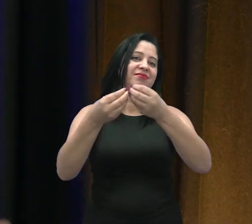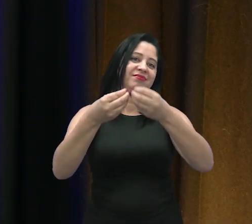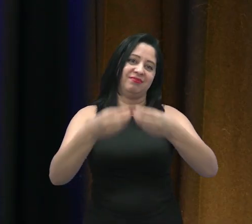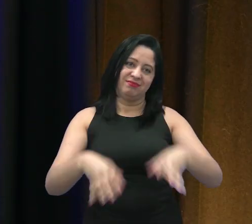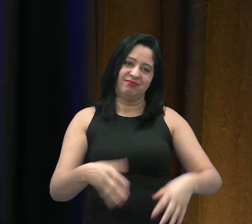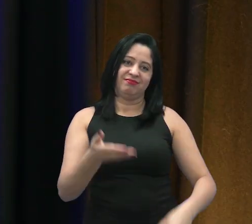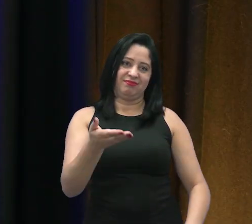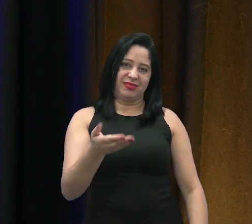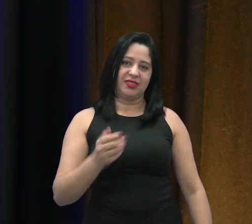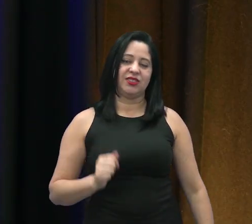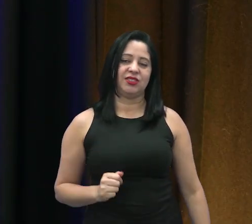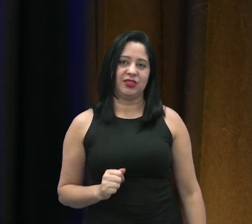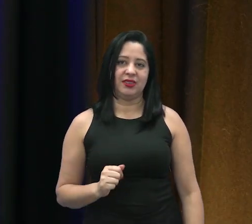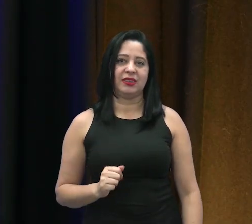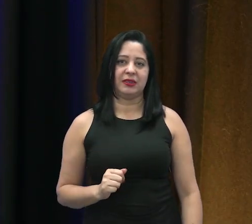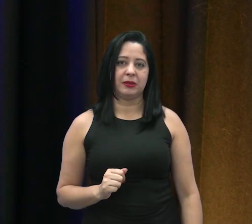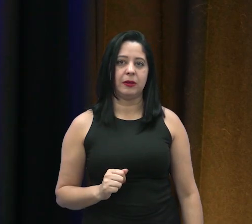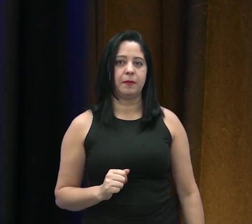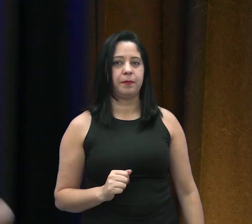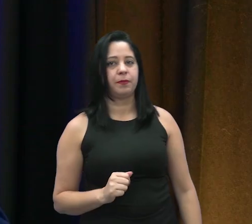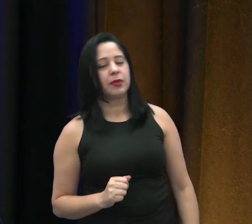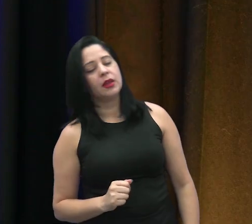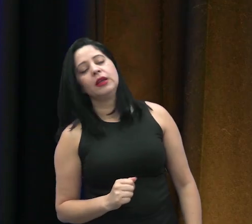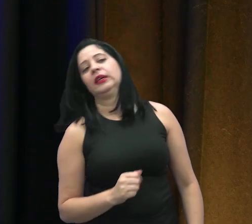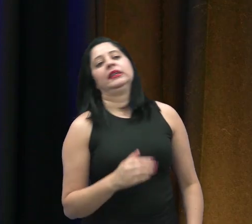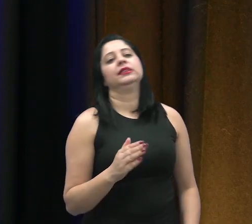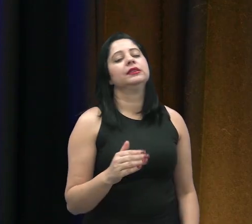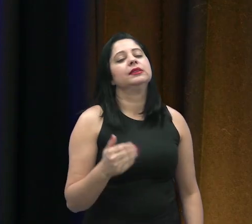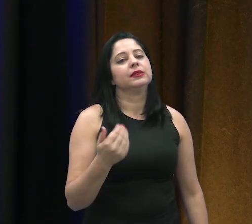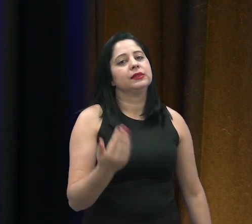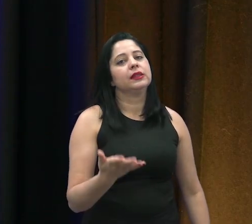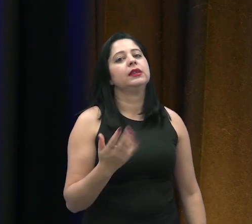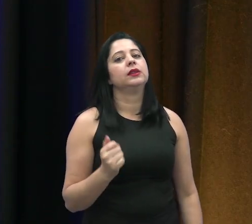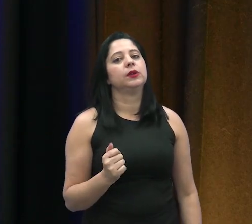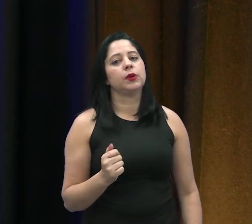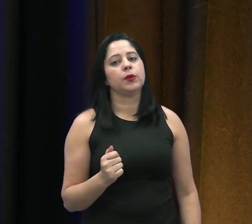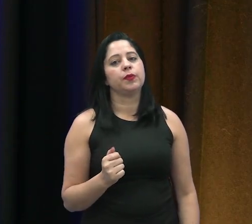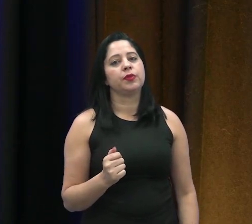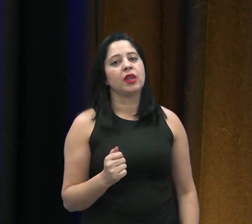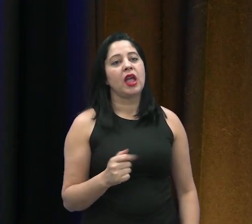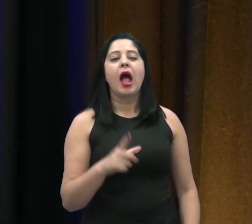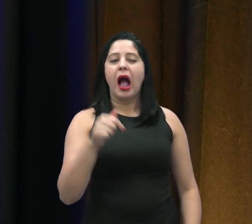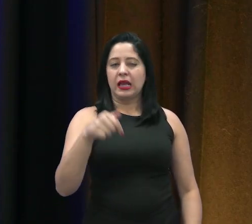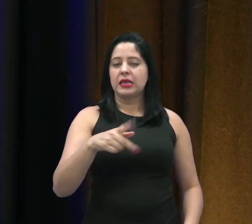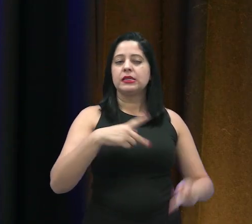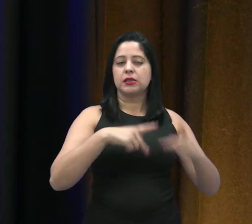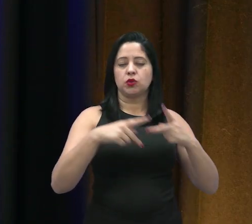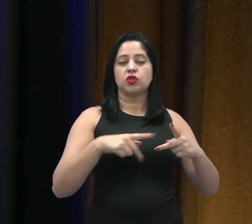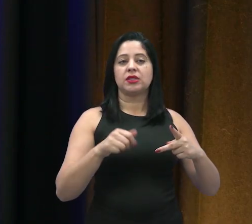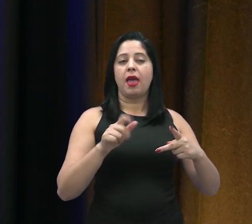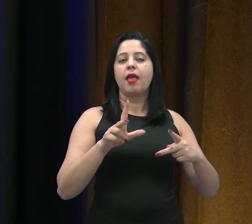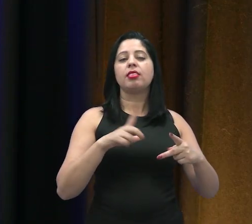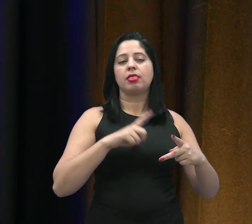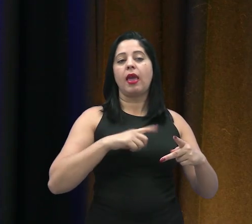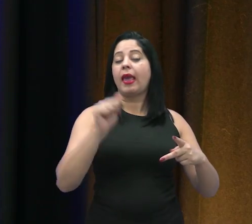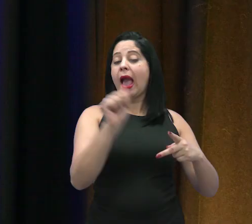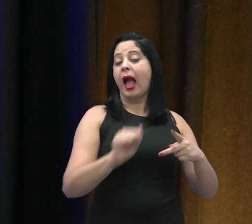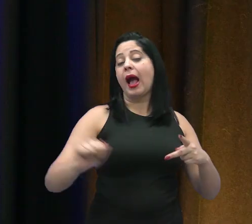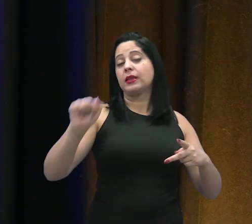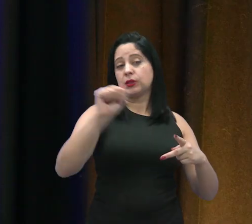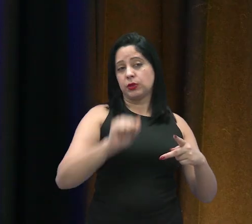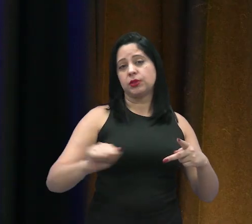criança estava bem atendida. Para corrigir um pouco disso, tem várias associações de São José dos Campos que já